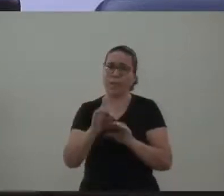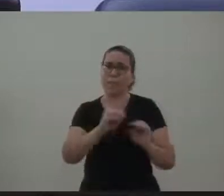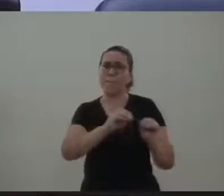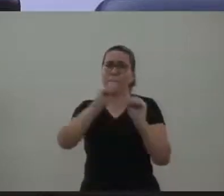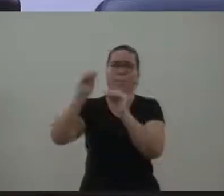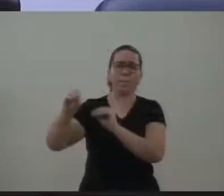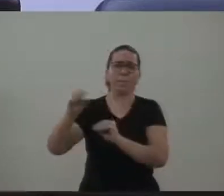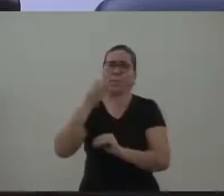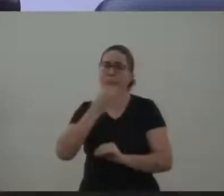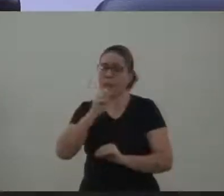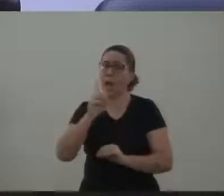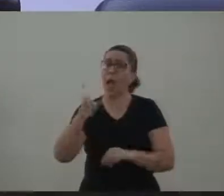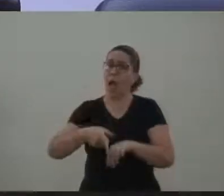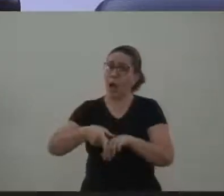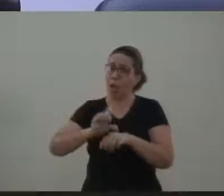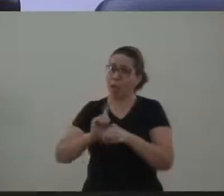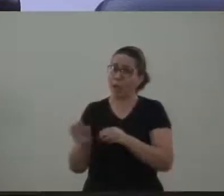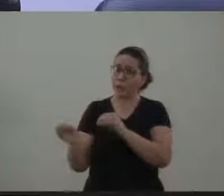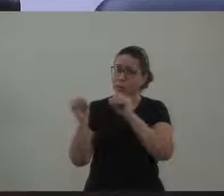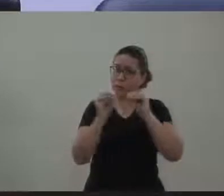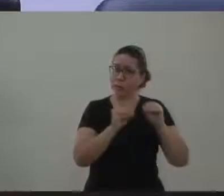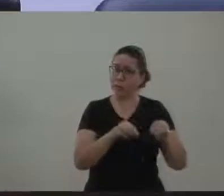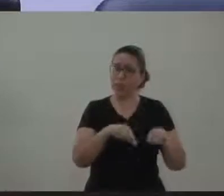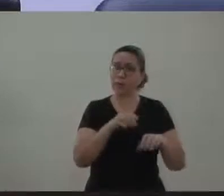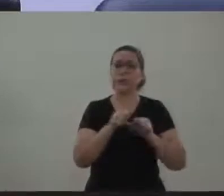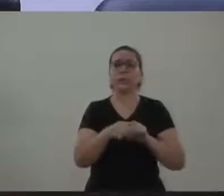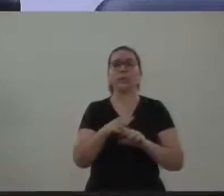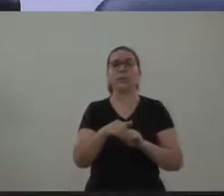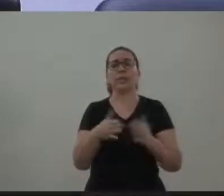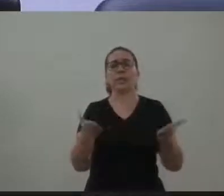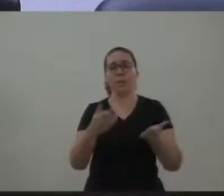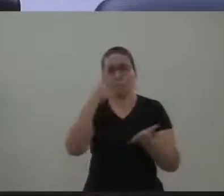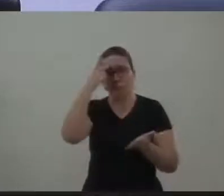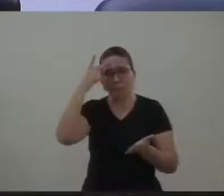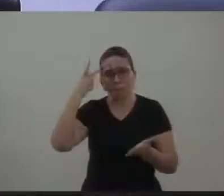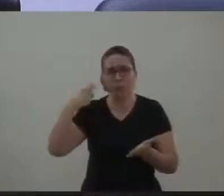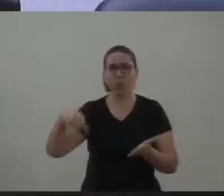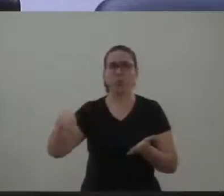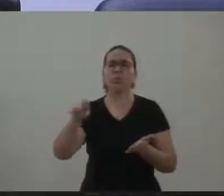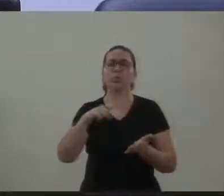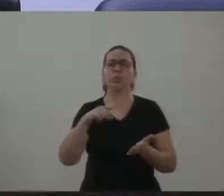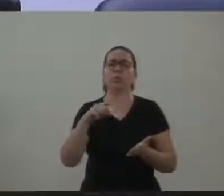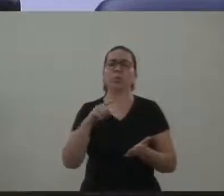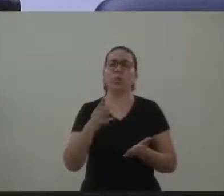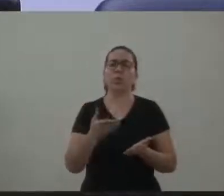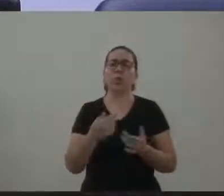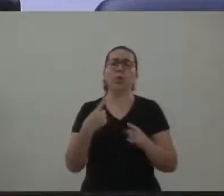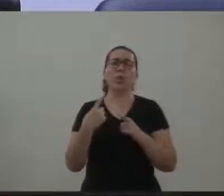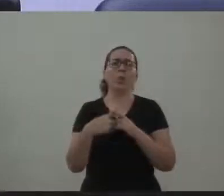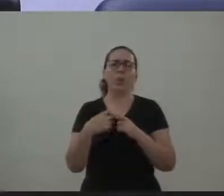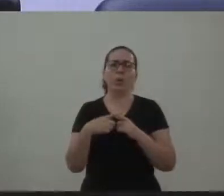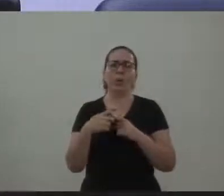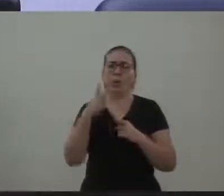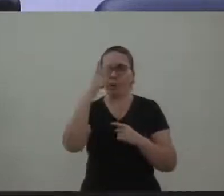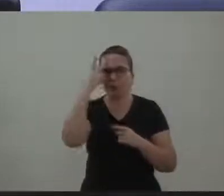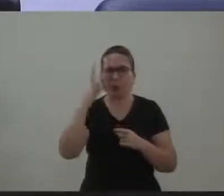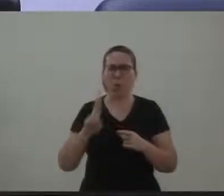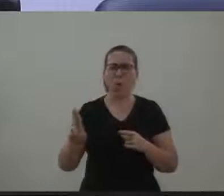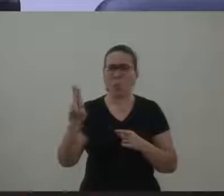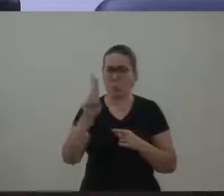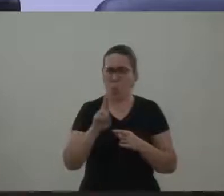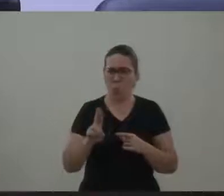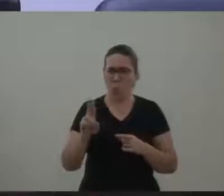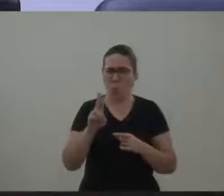dezembro, mas agora no mês de setembro, para que as pessoas possam sofrer menos. Porque ninguém vai usar o